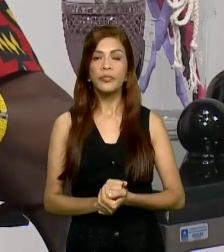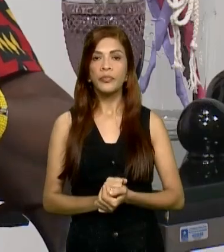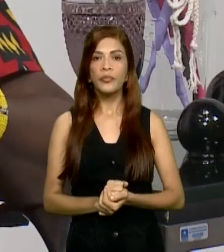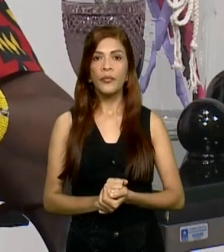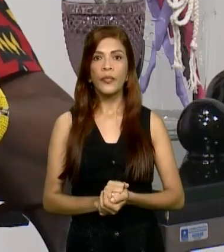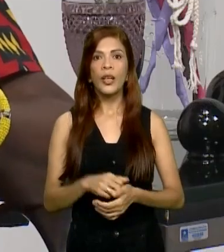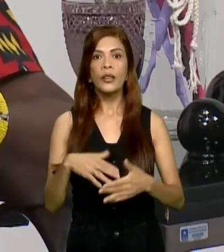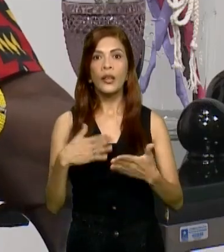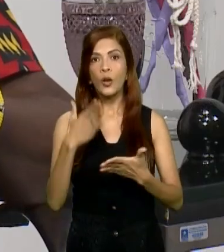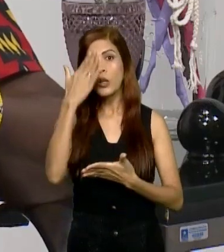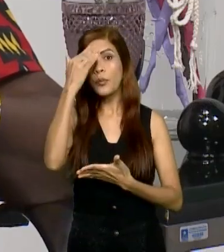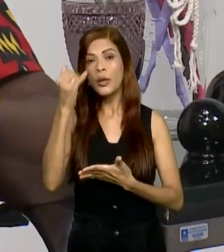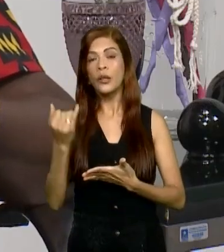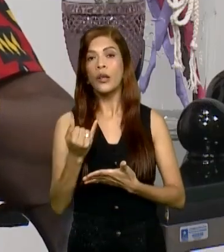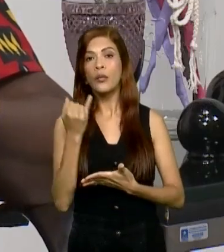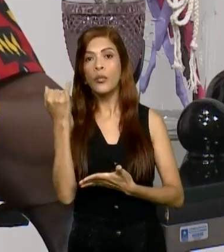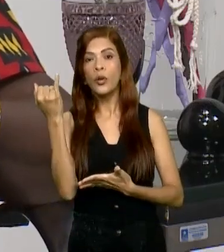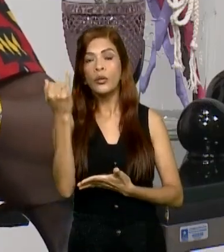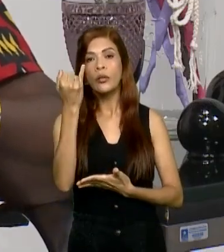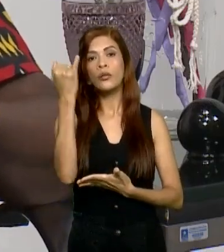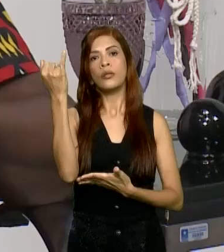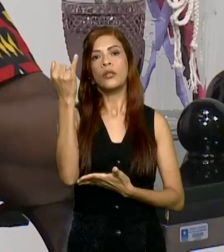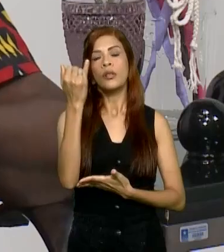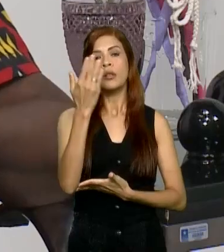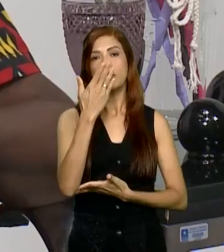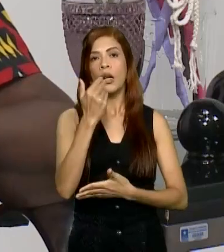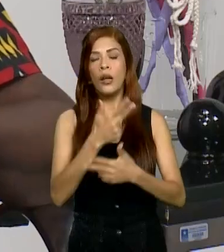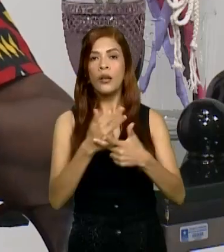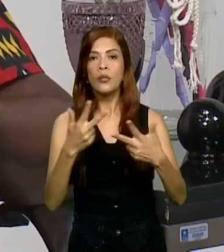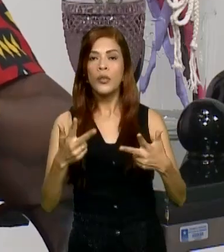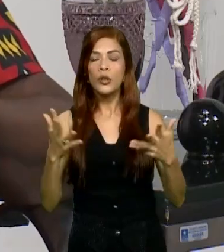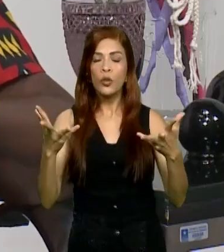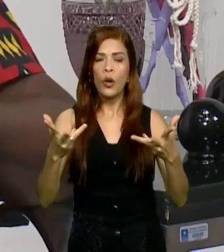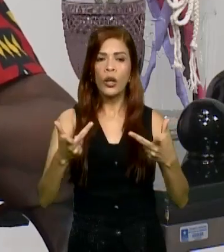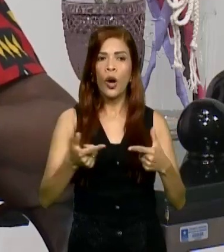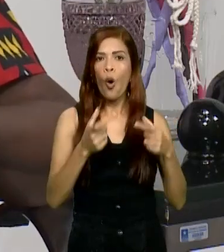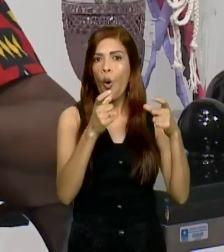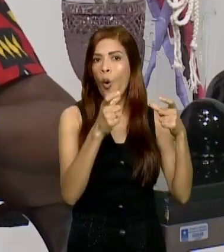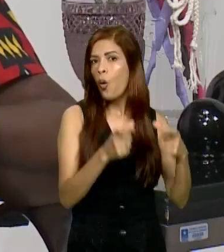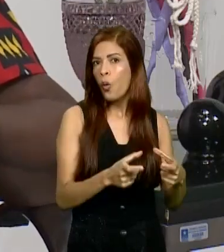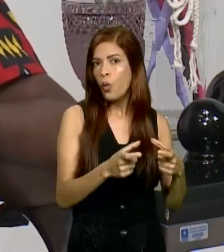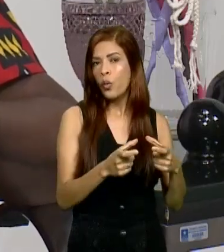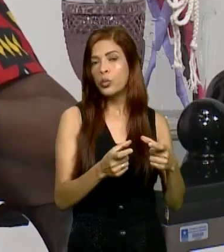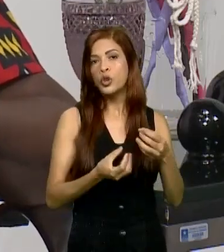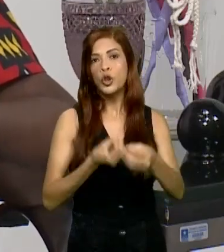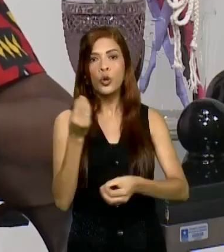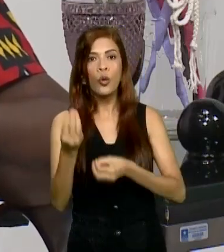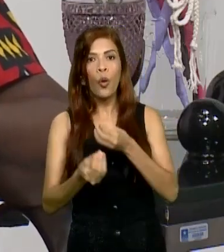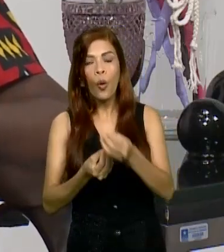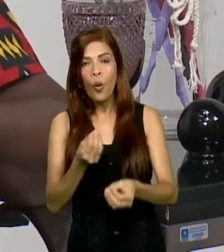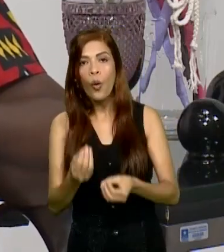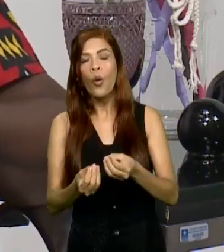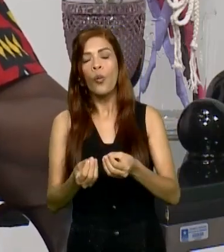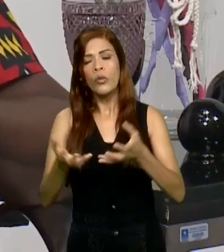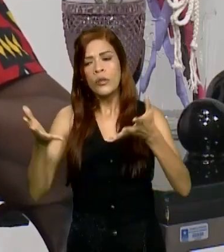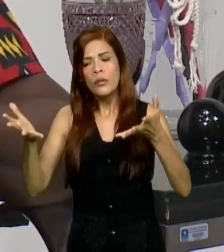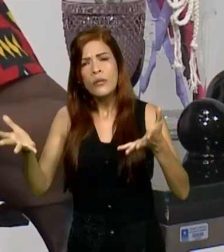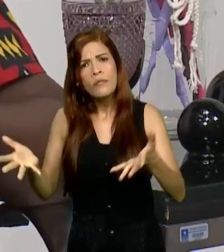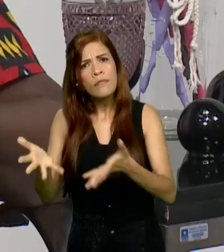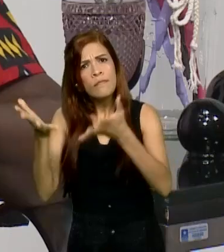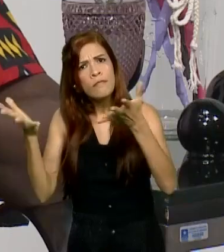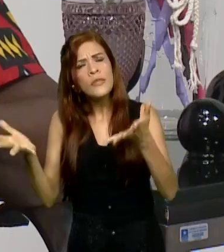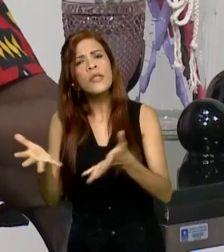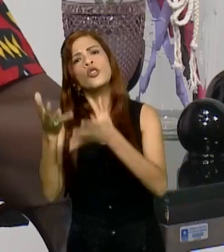considerando a importância da alimentação de qualidade, né, saber onde é produzido, a forma que é produzida, incentivar